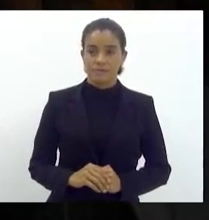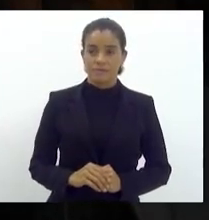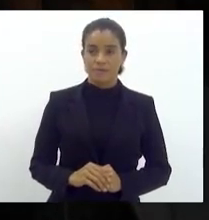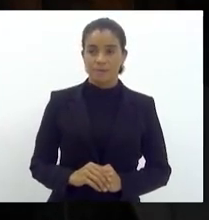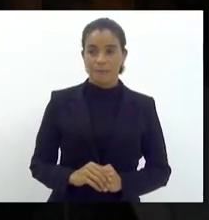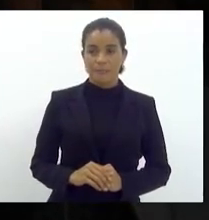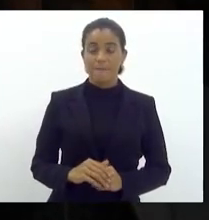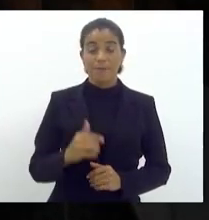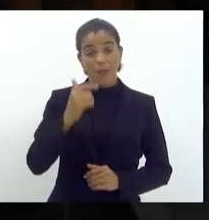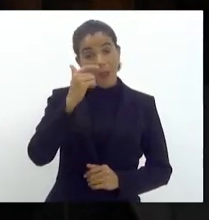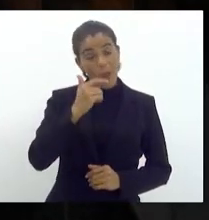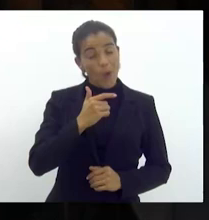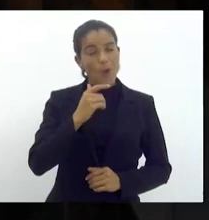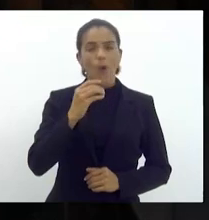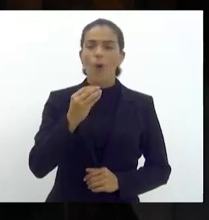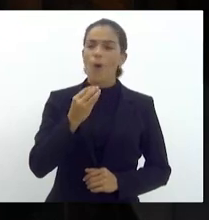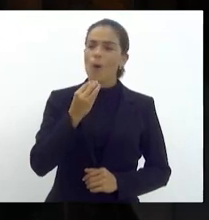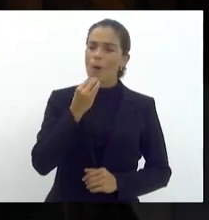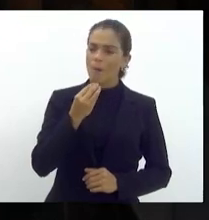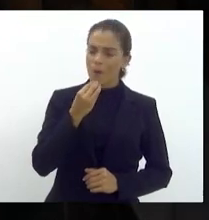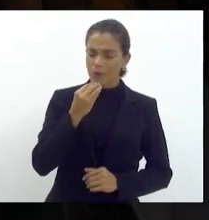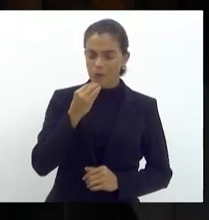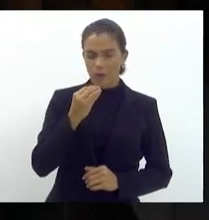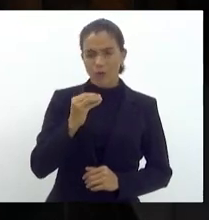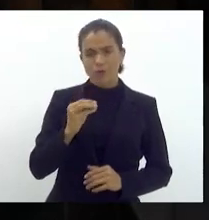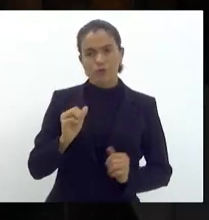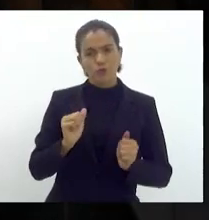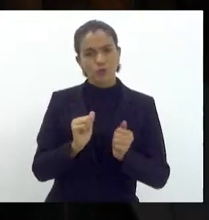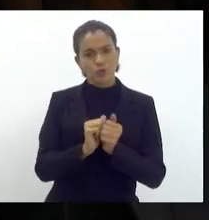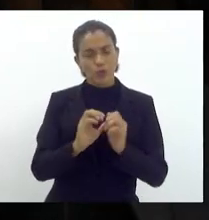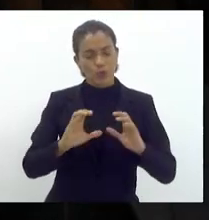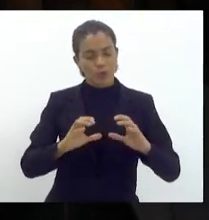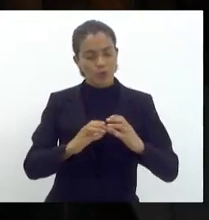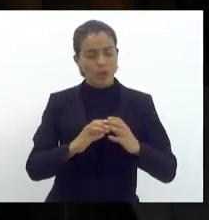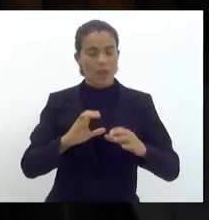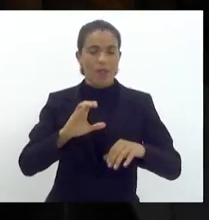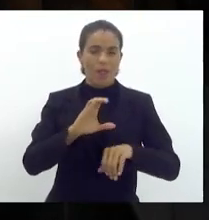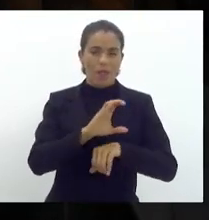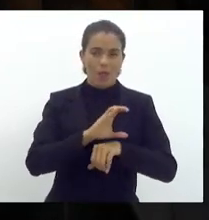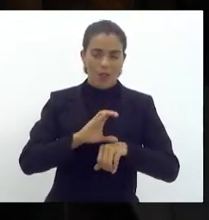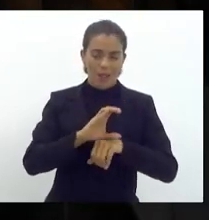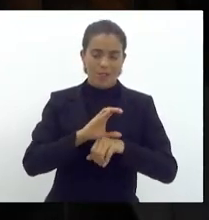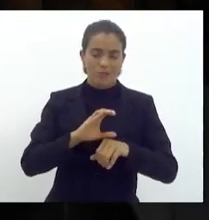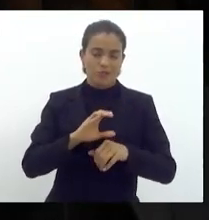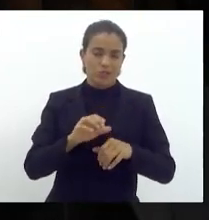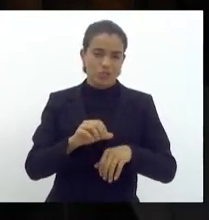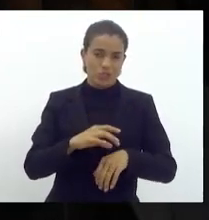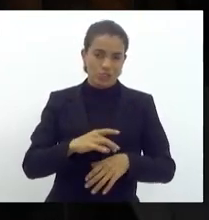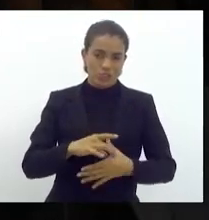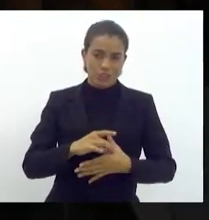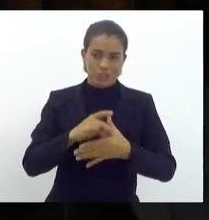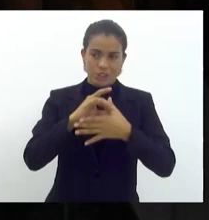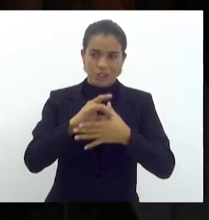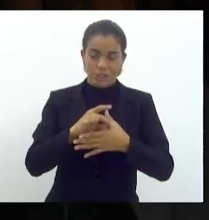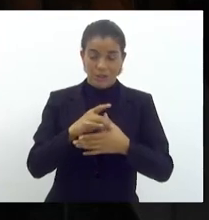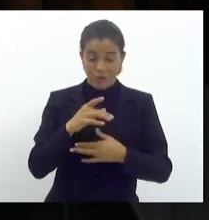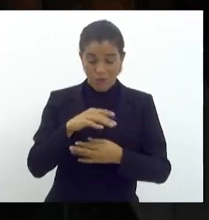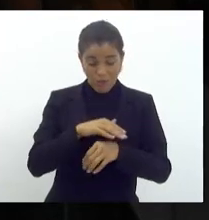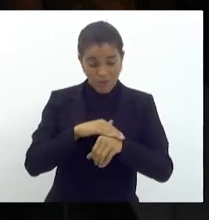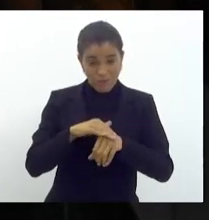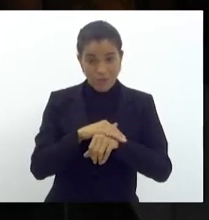que tive oportunidade na reunião de colégio de líderes falar sobre esse tema e repetindo